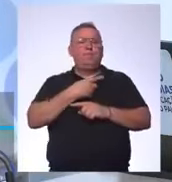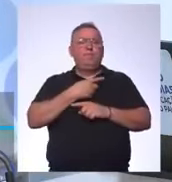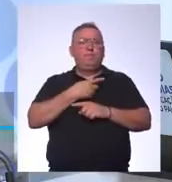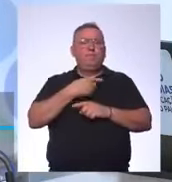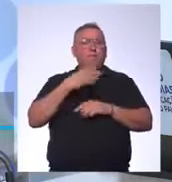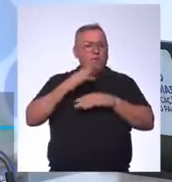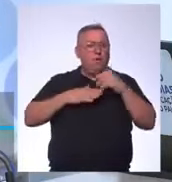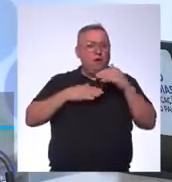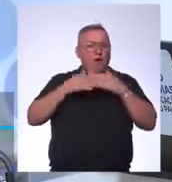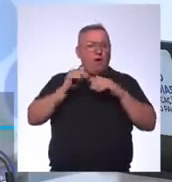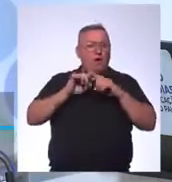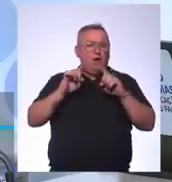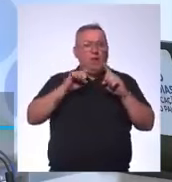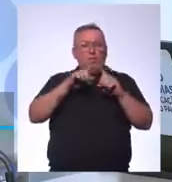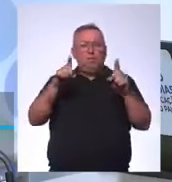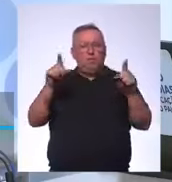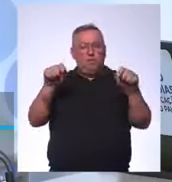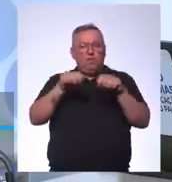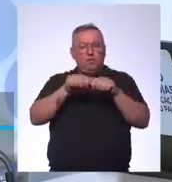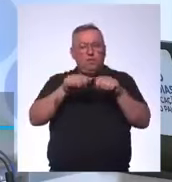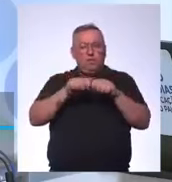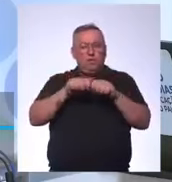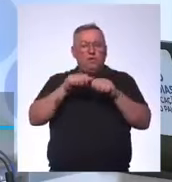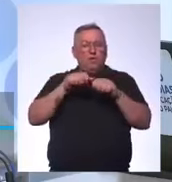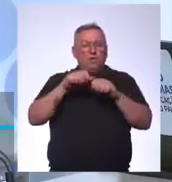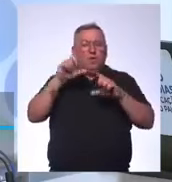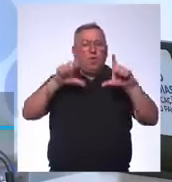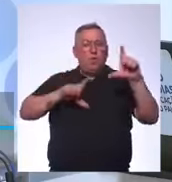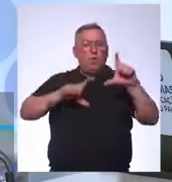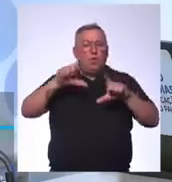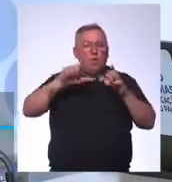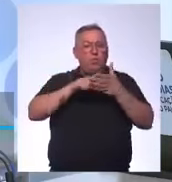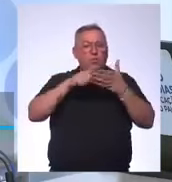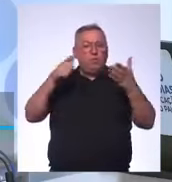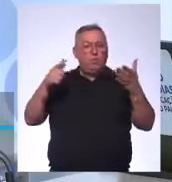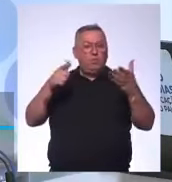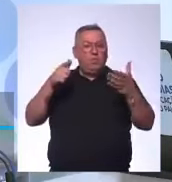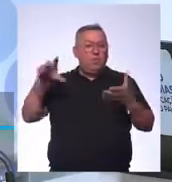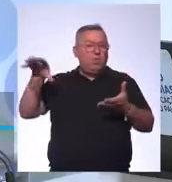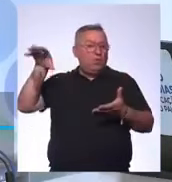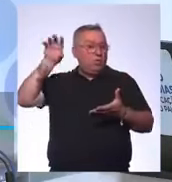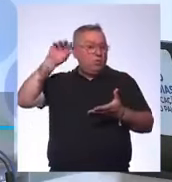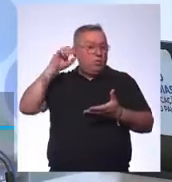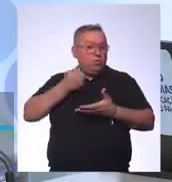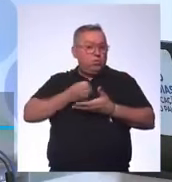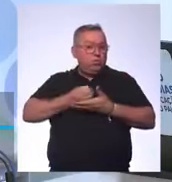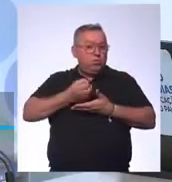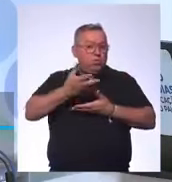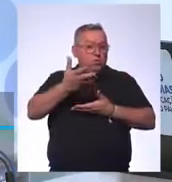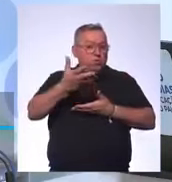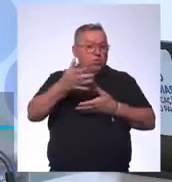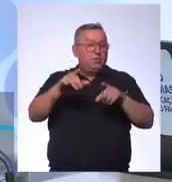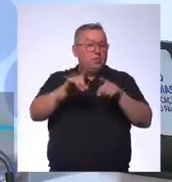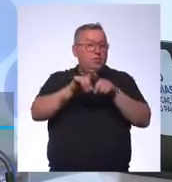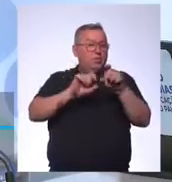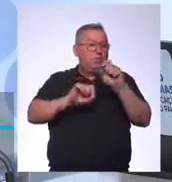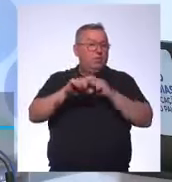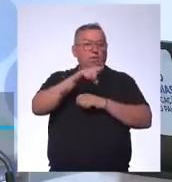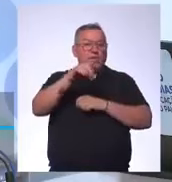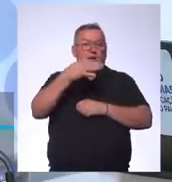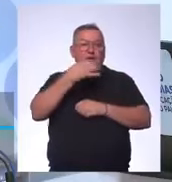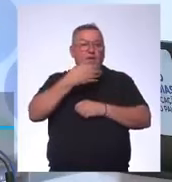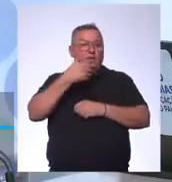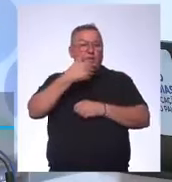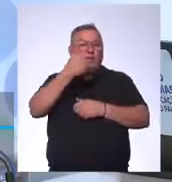funcional, né? Mas vocês poderiam fazer um telejornal, né? Pode ser um podcast, da forma como vocês acharem